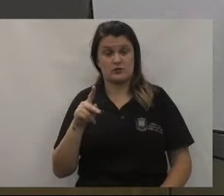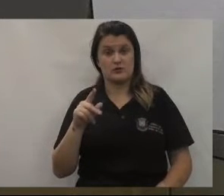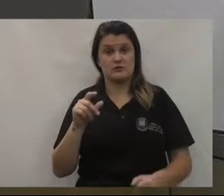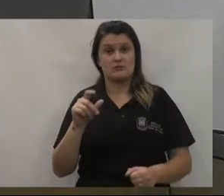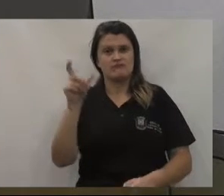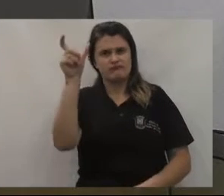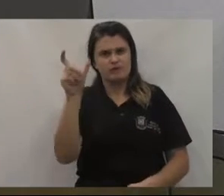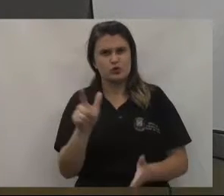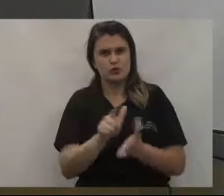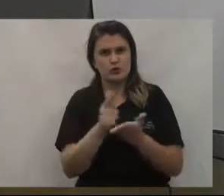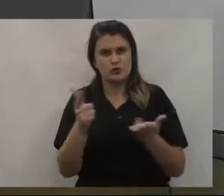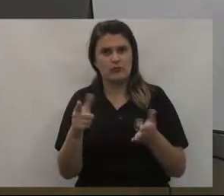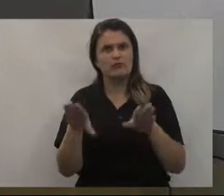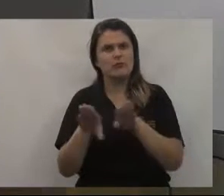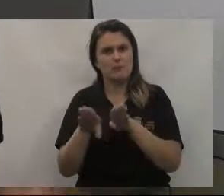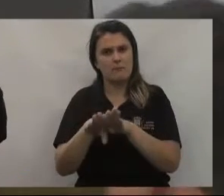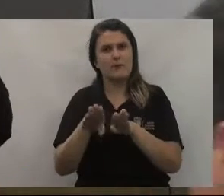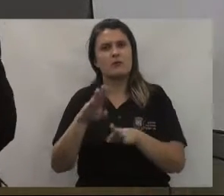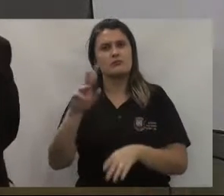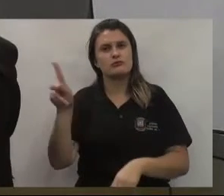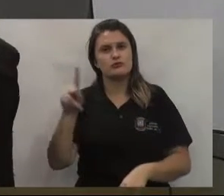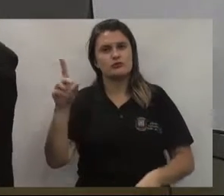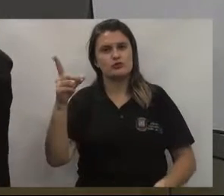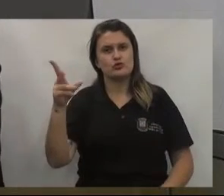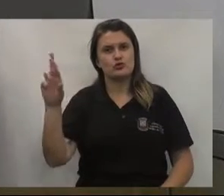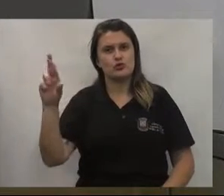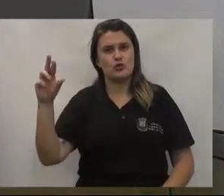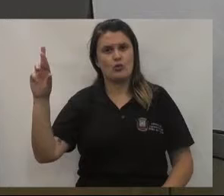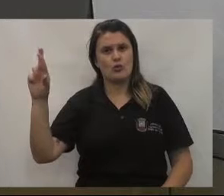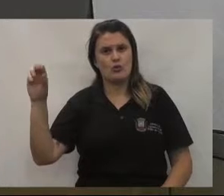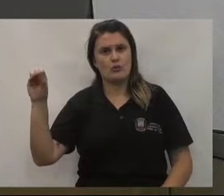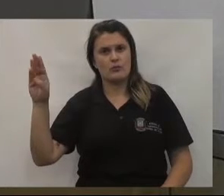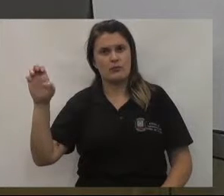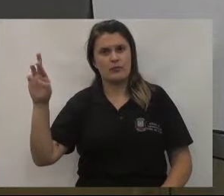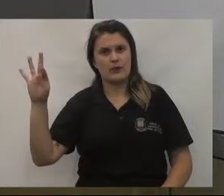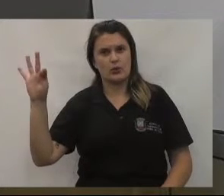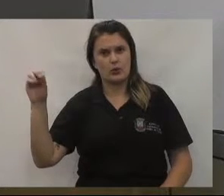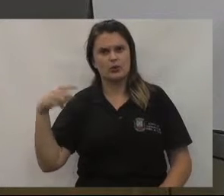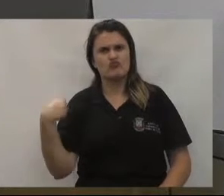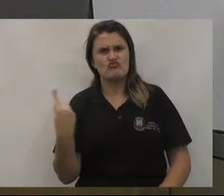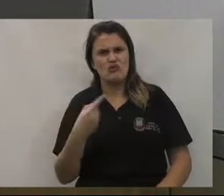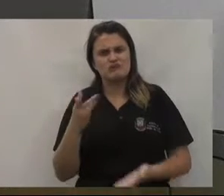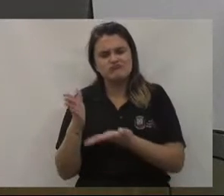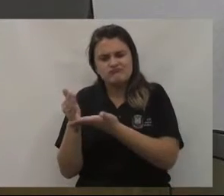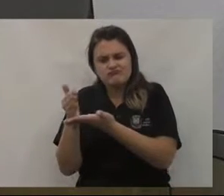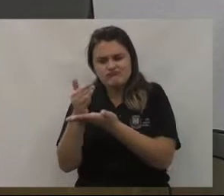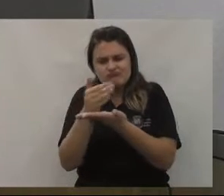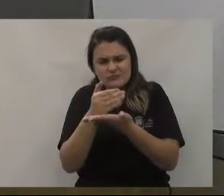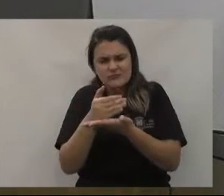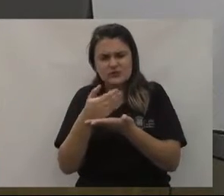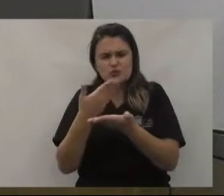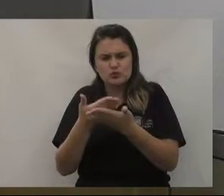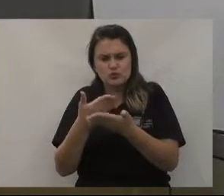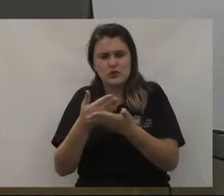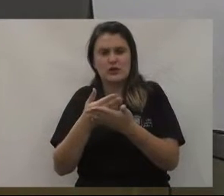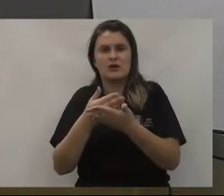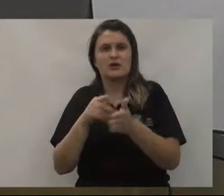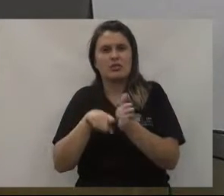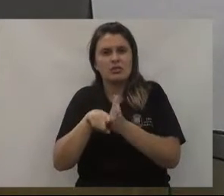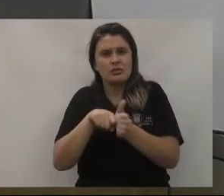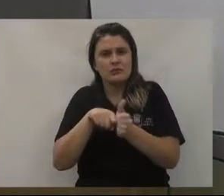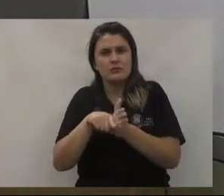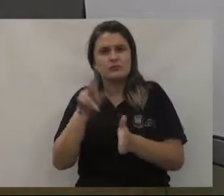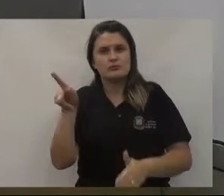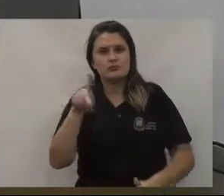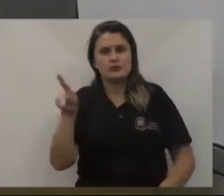pelo professor Dr. Roberto Pedro Bom. Analisamos também um trabalho do senhor Rodrigues Benner,